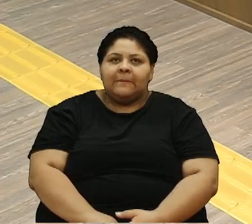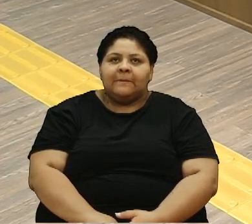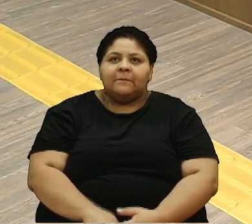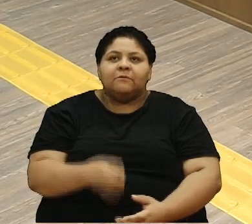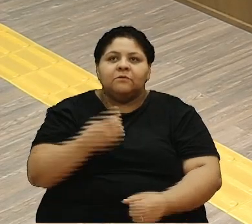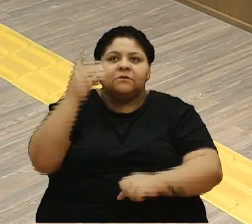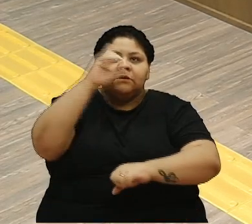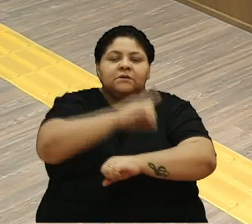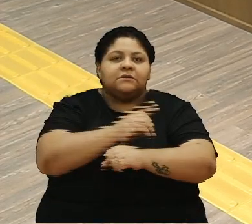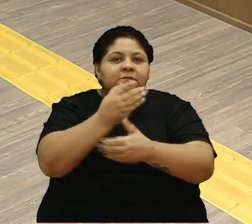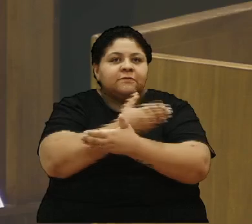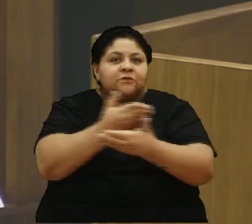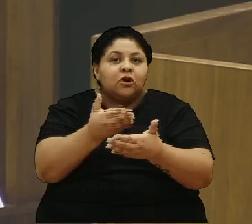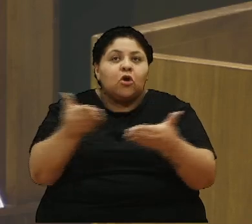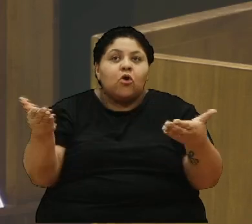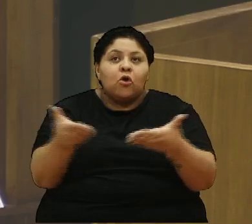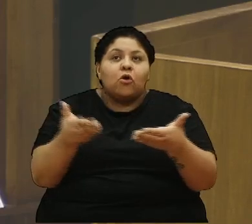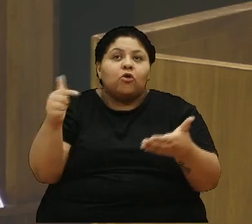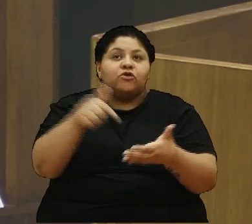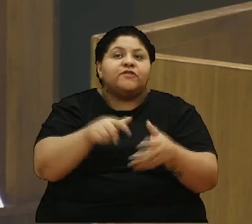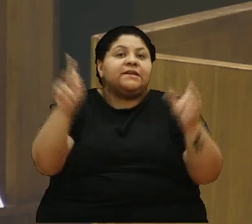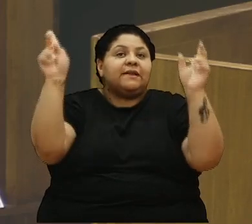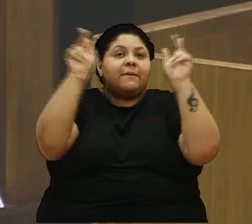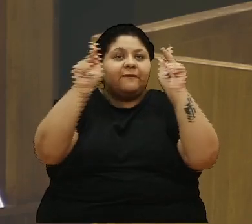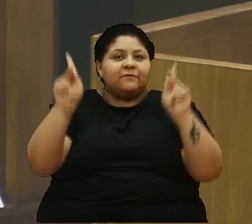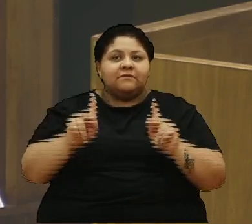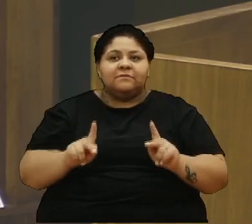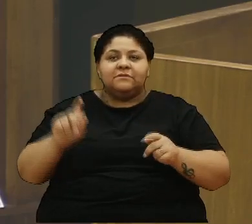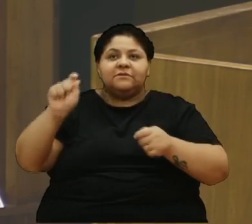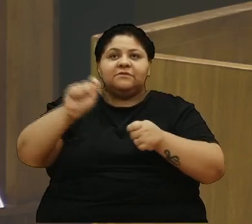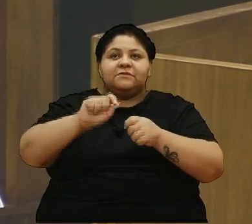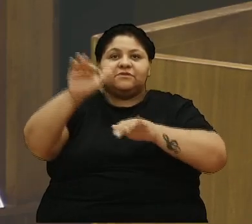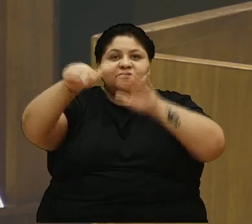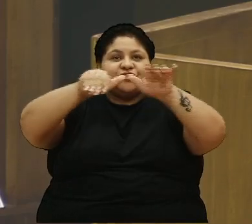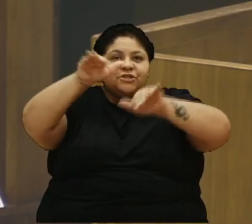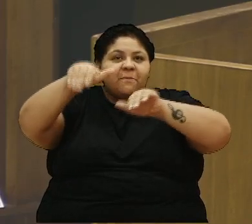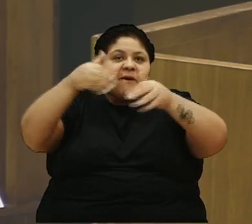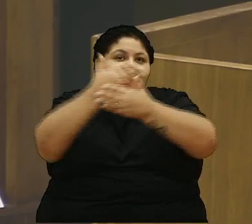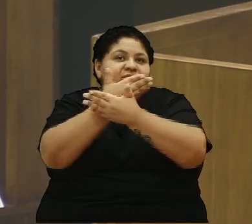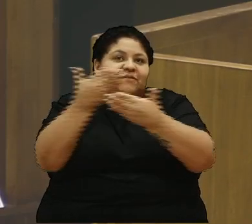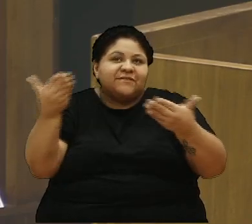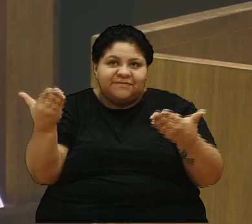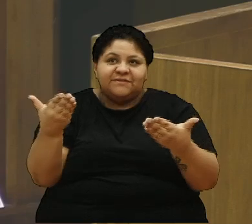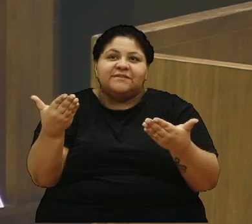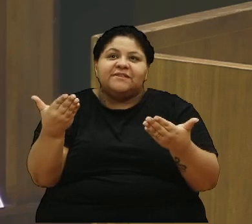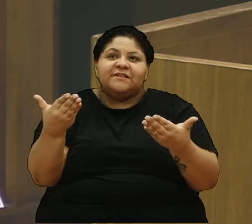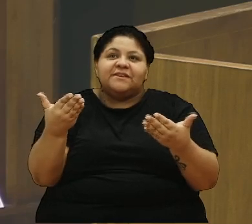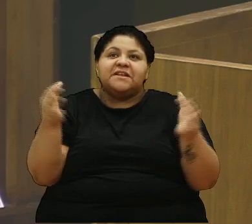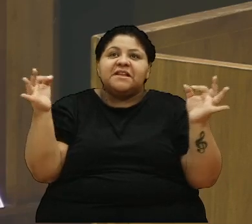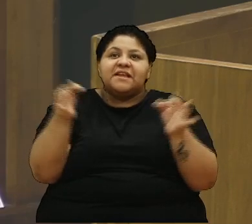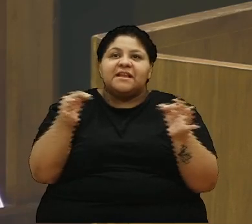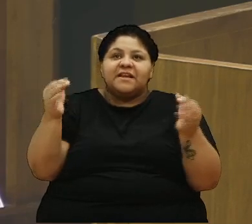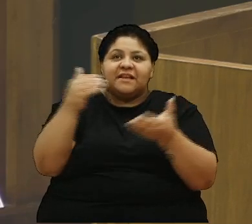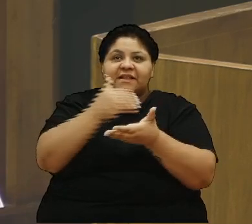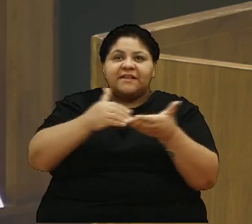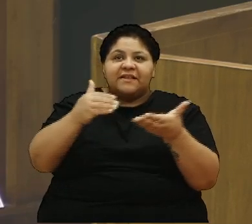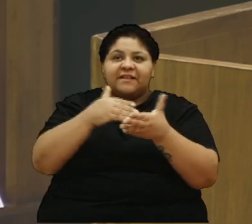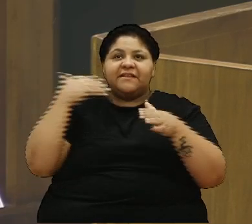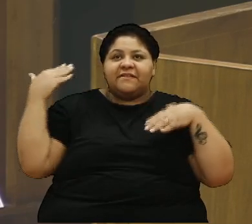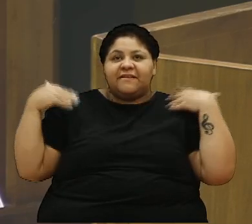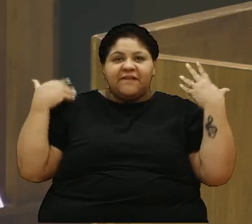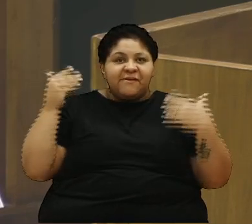Bom dia a todos. Hoje eu venho aqui na Paço realizar um convite para o pessoal e elogiar o secretário de Turismo,